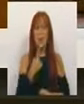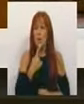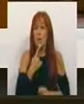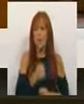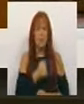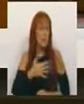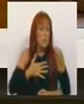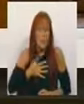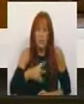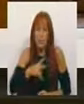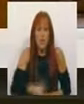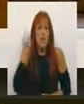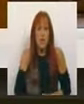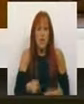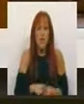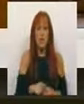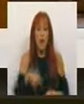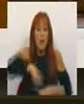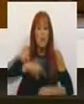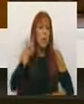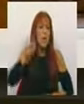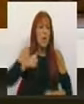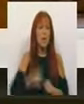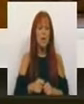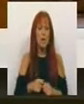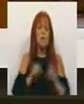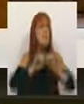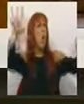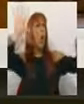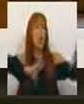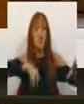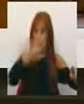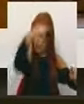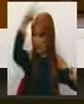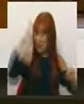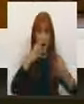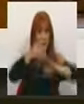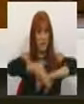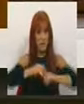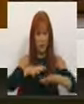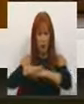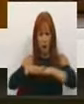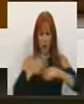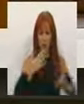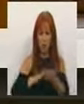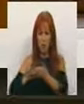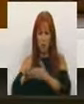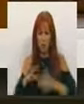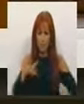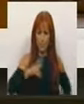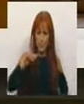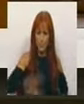patrimônio nacional é uma cozinha de qualidade e difundida pelo mundo inteiro é através de momentos tolerantes